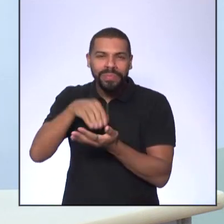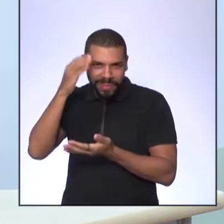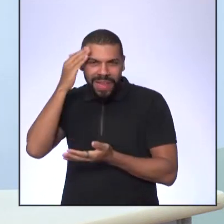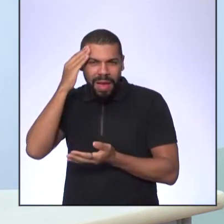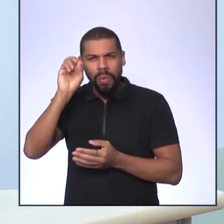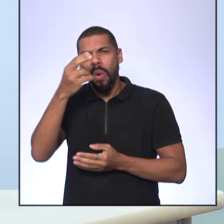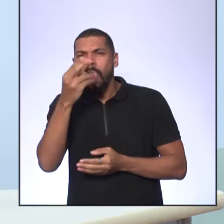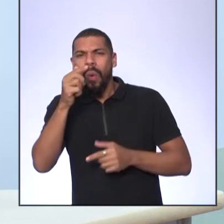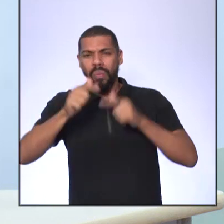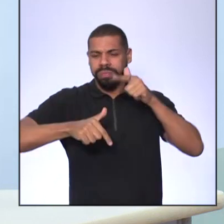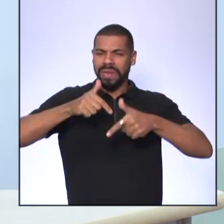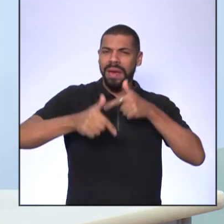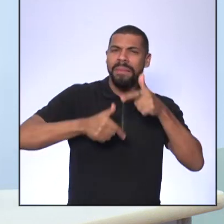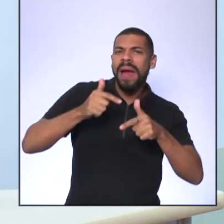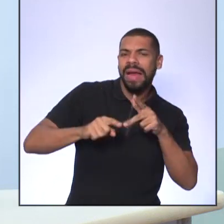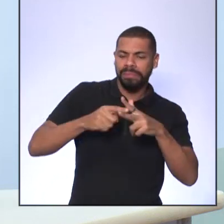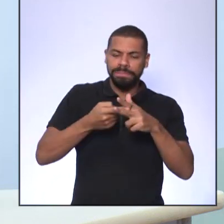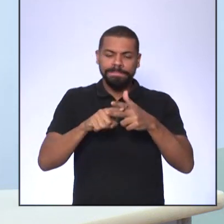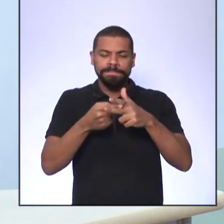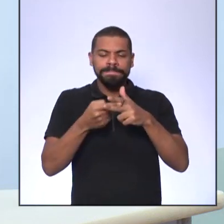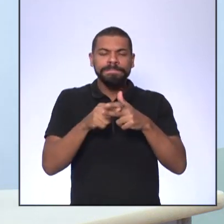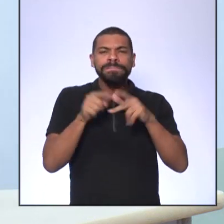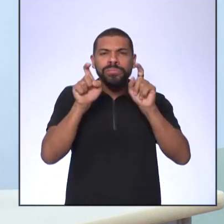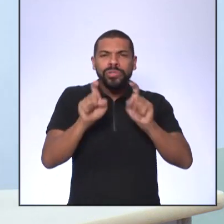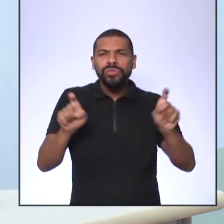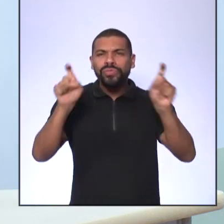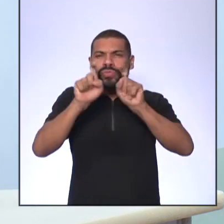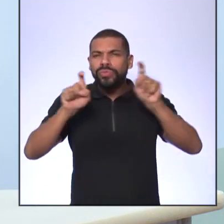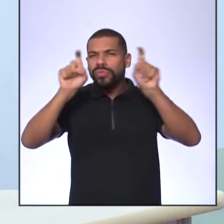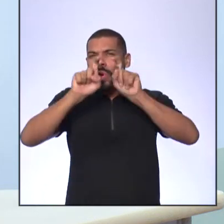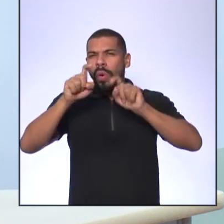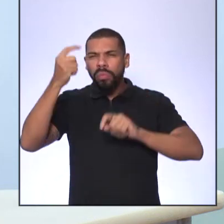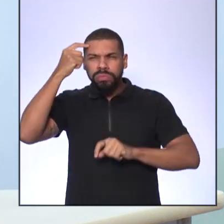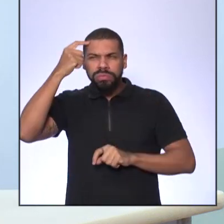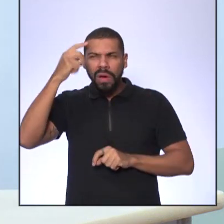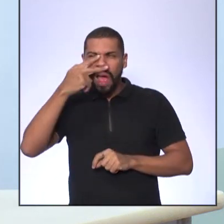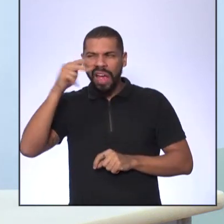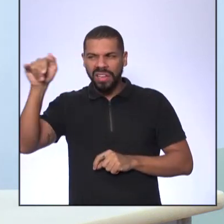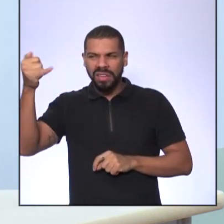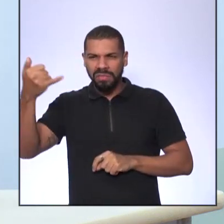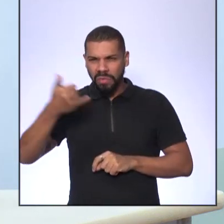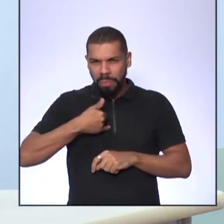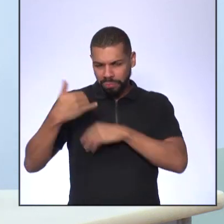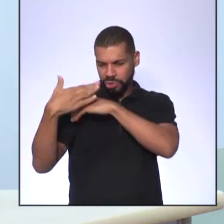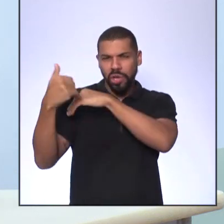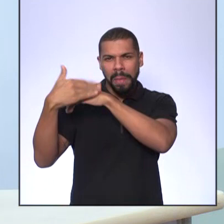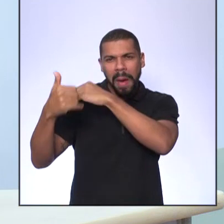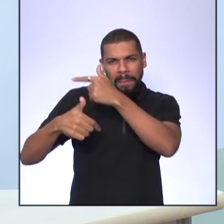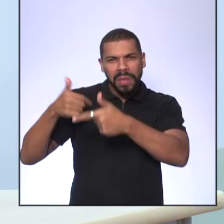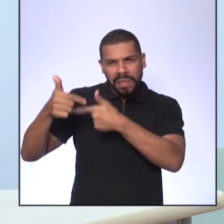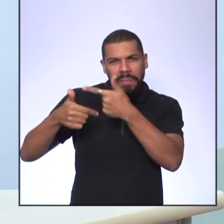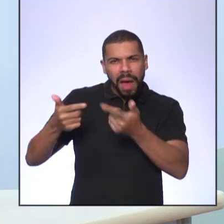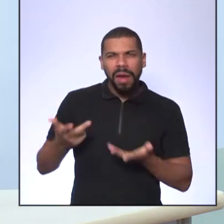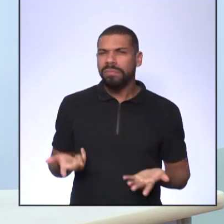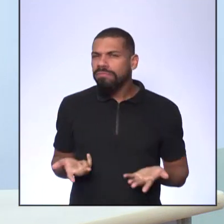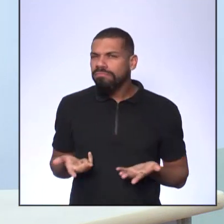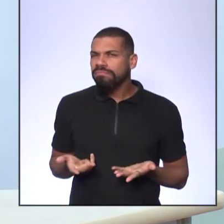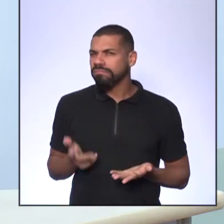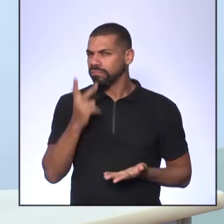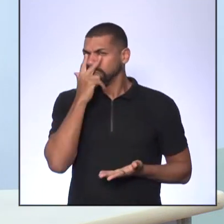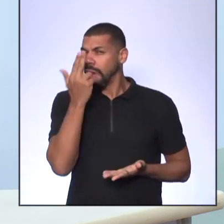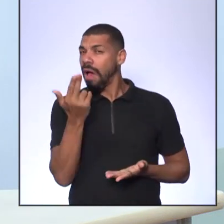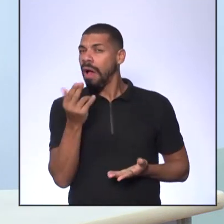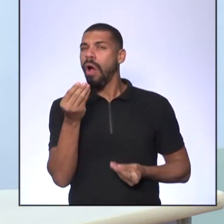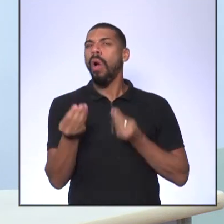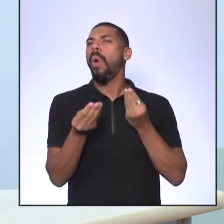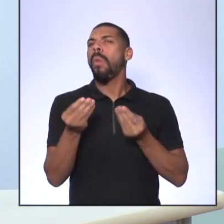enfim. Será que as pessoas que vão procurar o meu trabalho, quando elas consultarem a minha rede social, eu passo um bom nível de confiabilidade para que